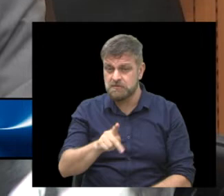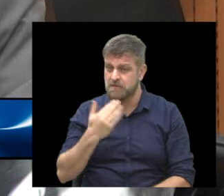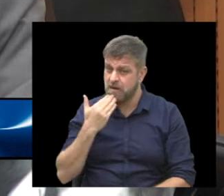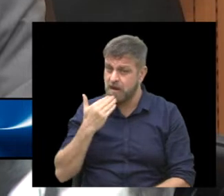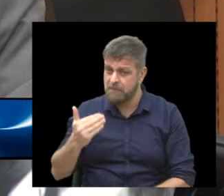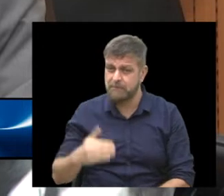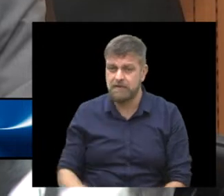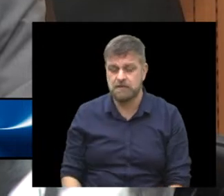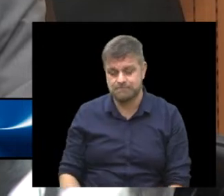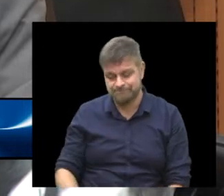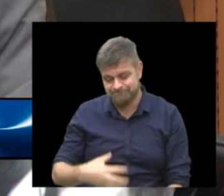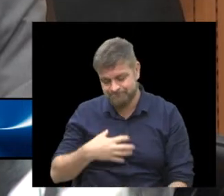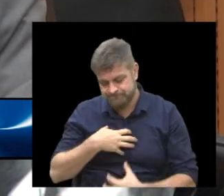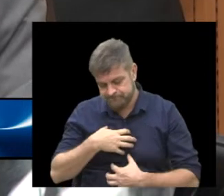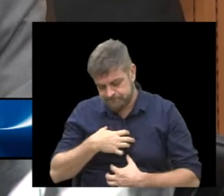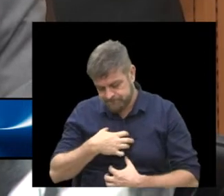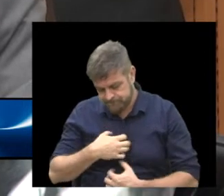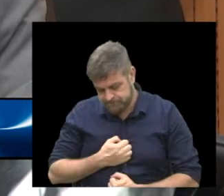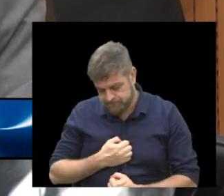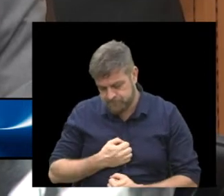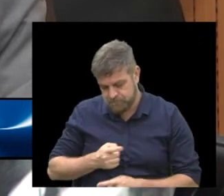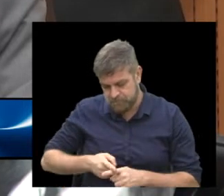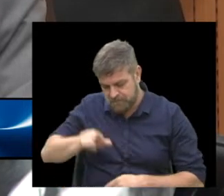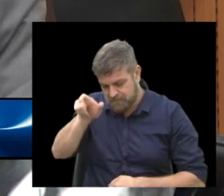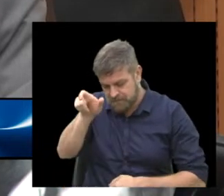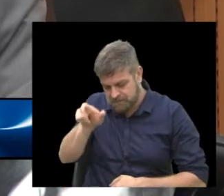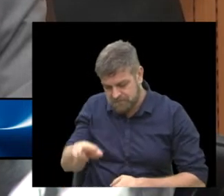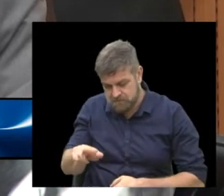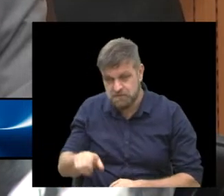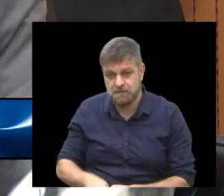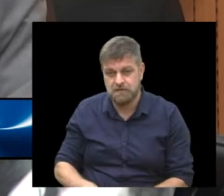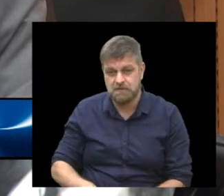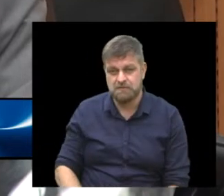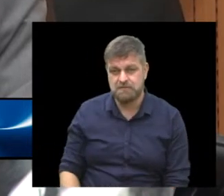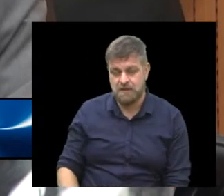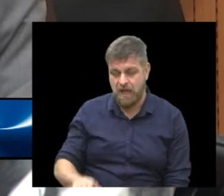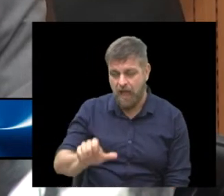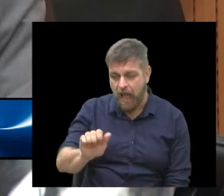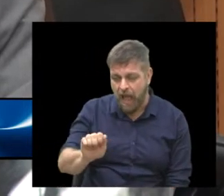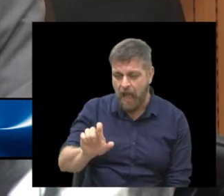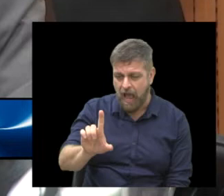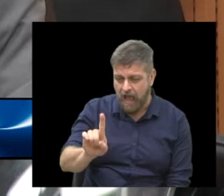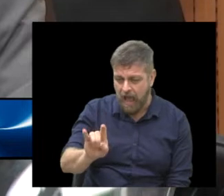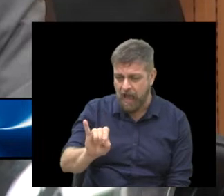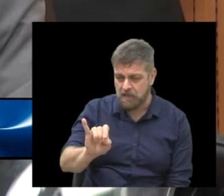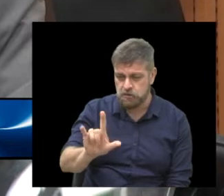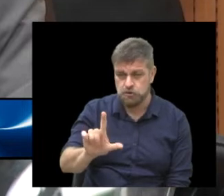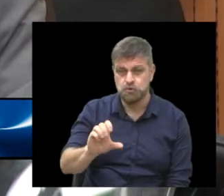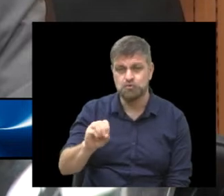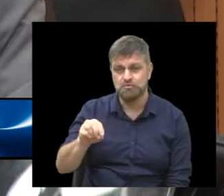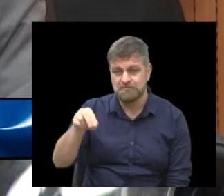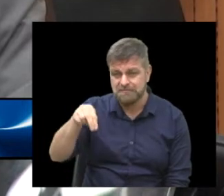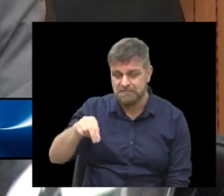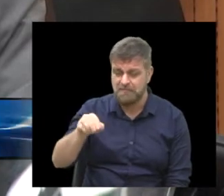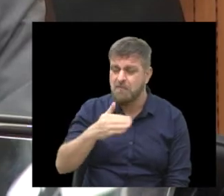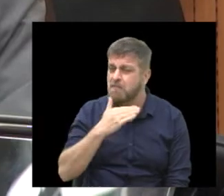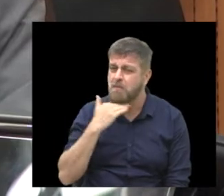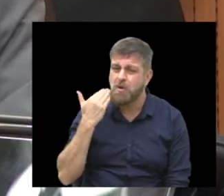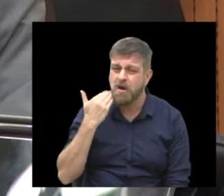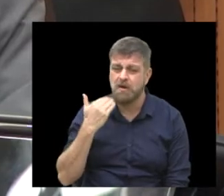requerendo manifestação de pesar pelo falecimento do presbítero Adilson Alves Rocha. Em